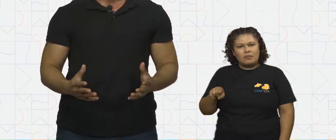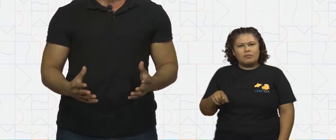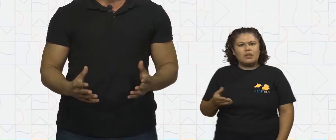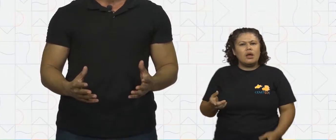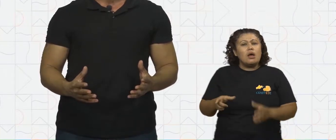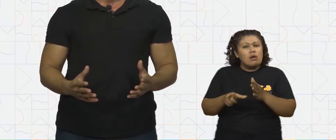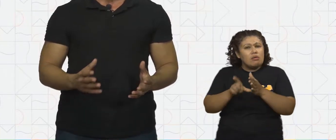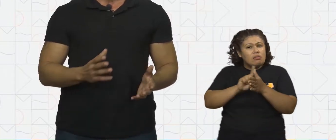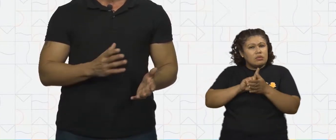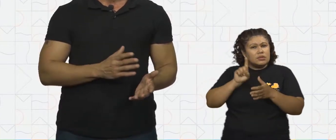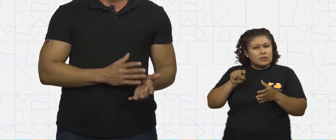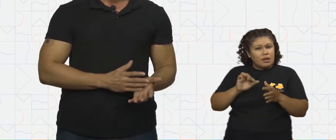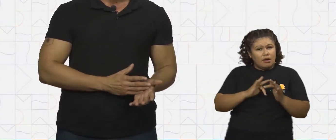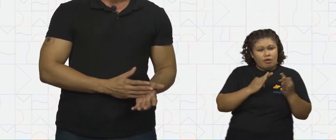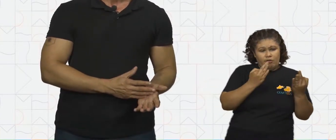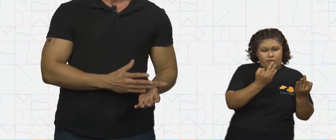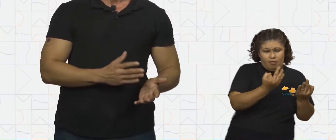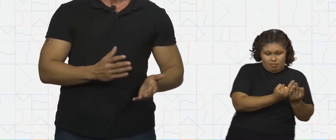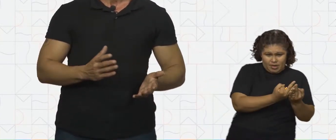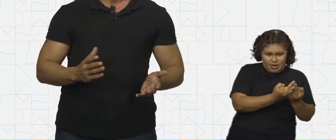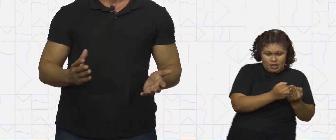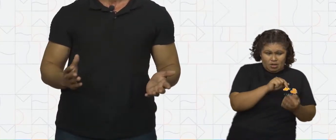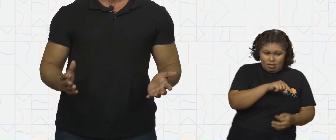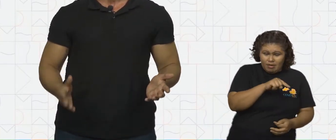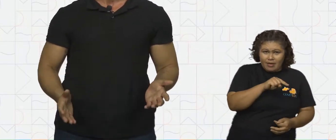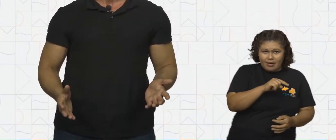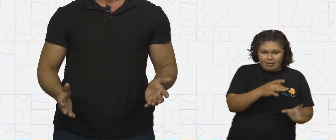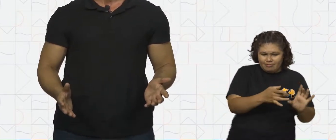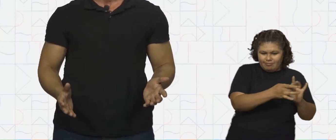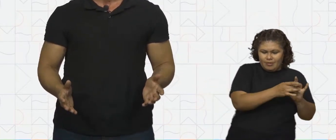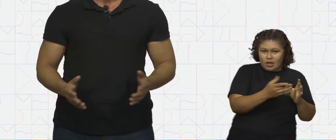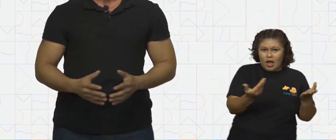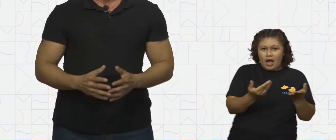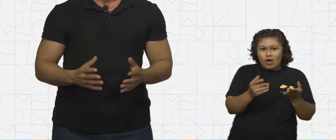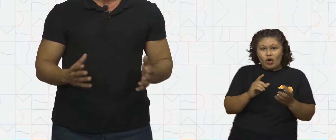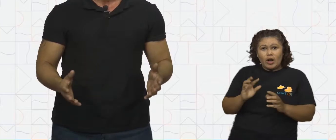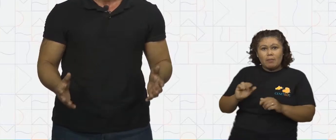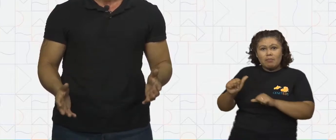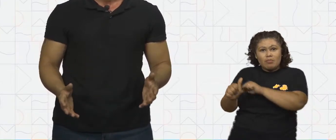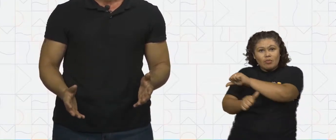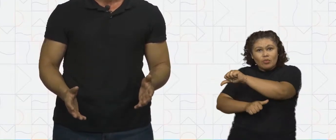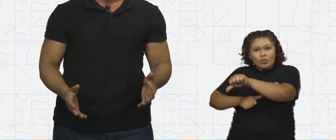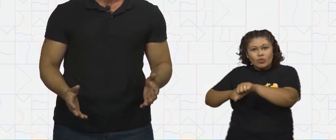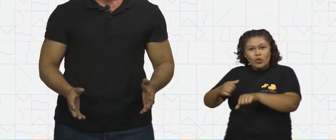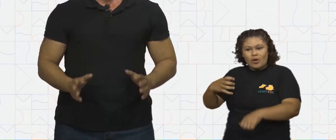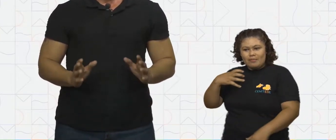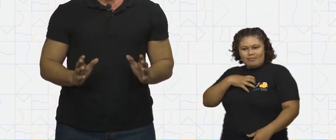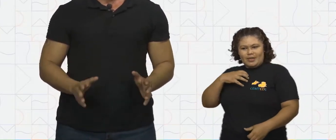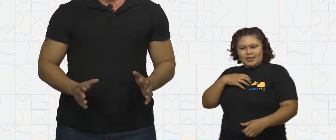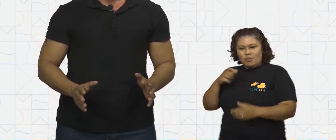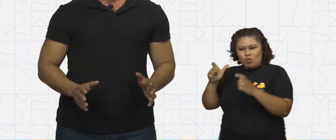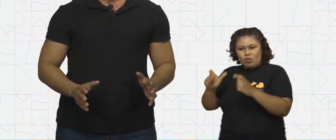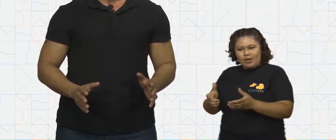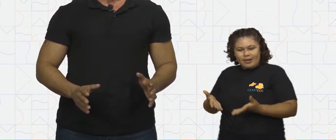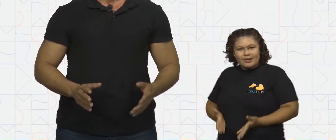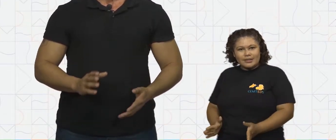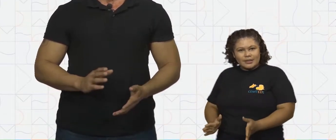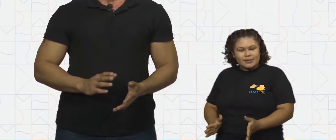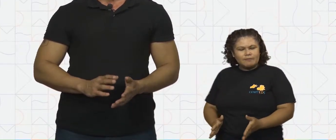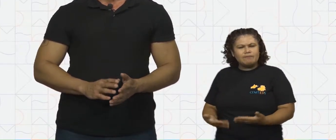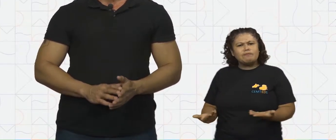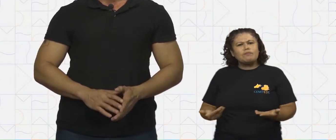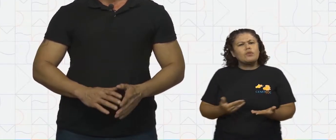de organização evoluiu do simples laço sanguíneo para o sentimento de pertencimento ao mesmo local. Ao estudarmos